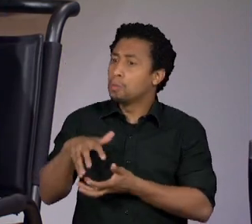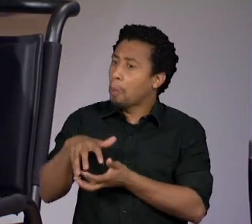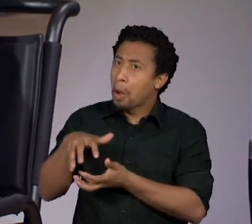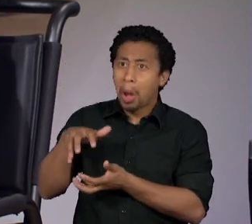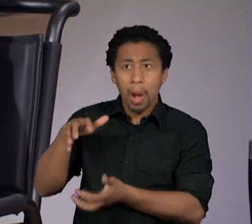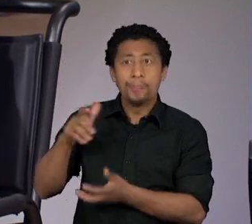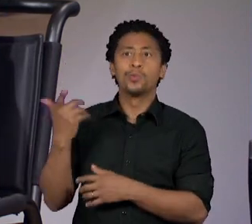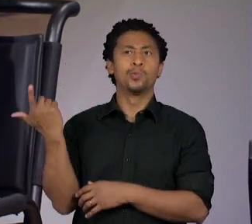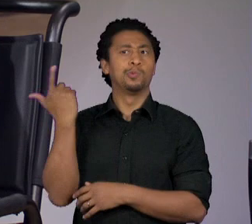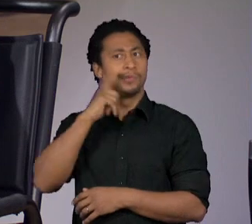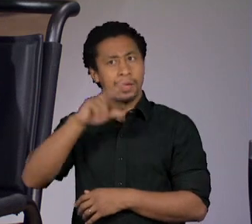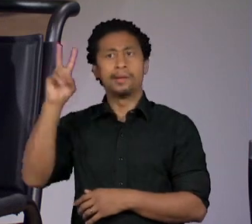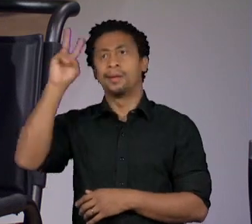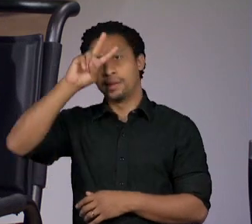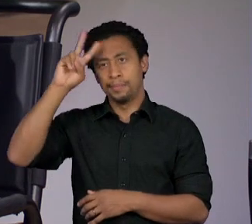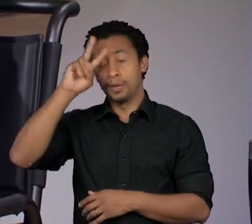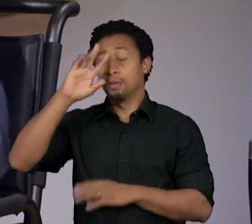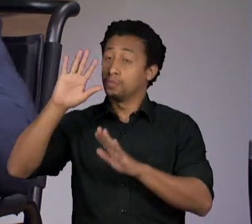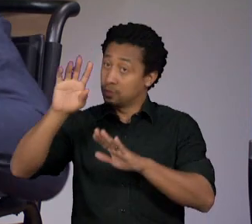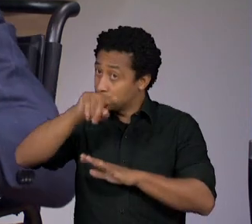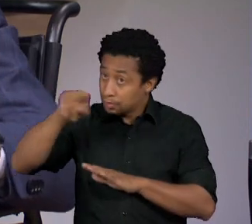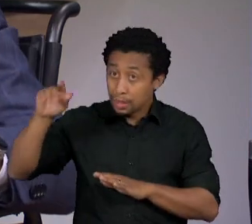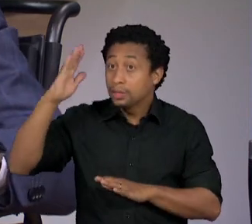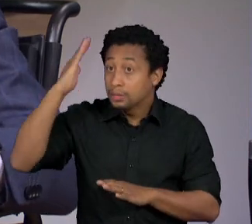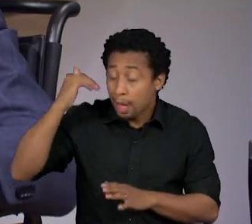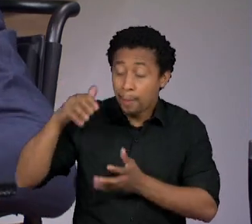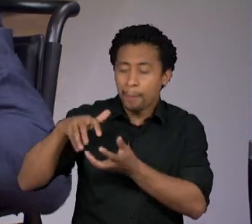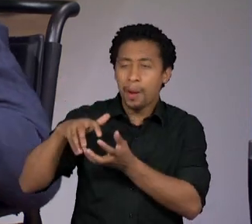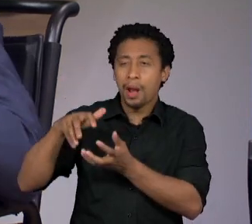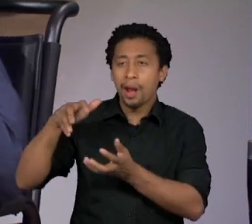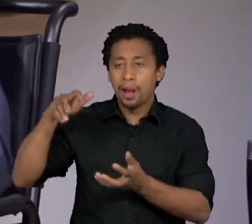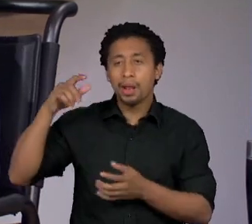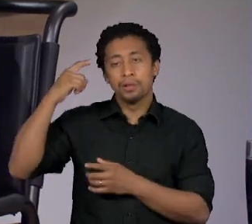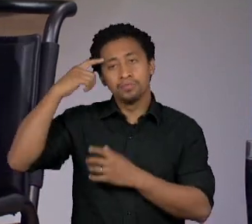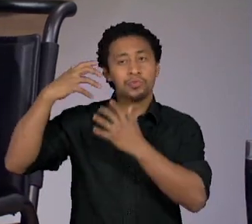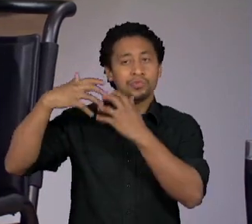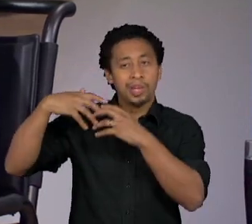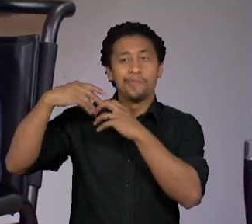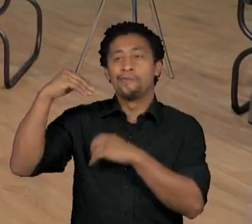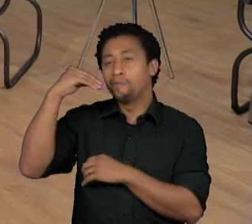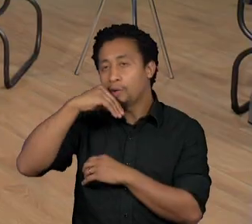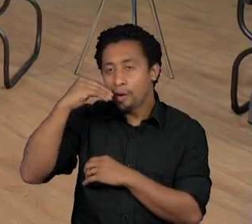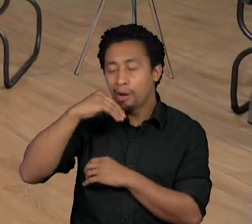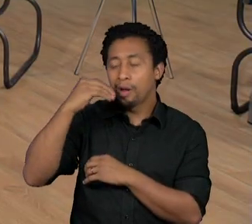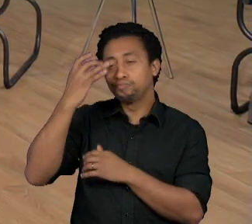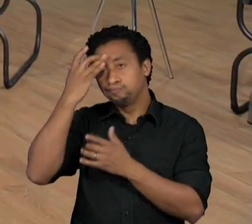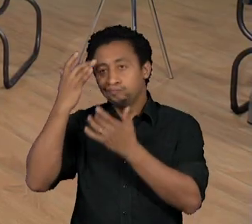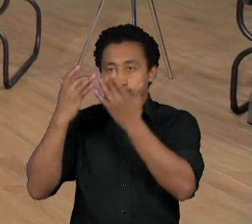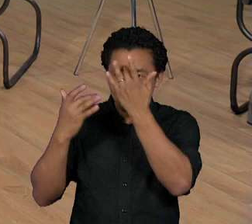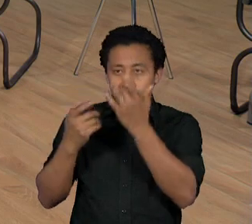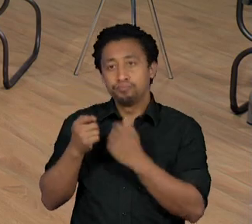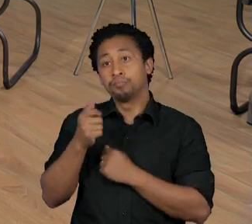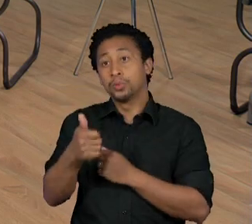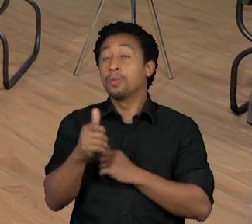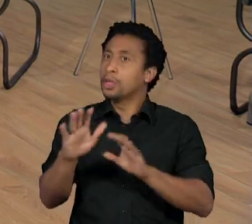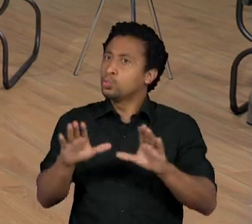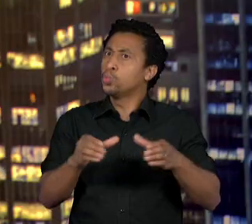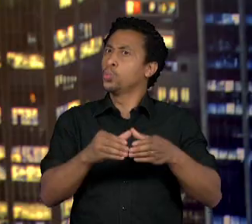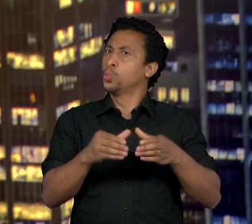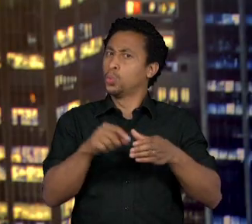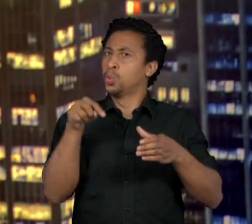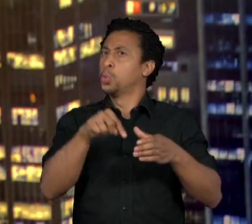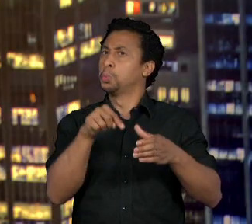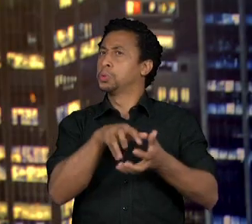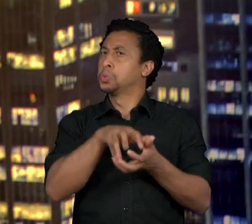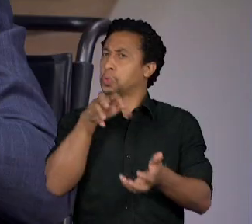a capacidade de guardar novas informações vai declinando, mas esse grupo de idosos é um grupo de idosos que conseguia ter uma